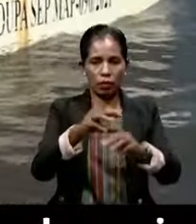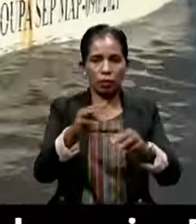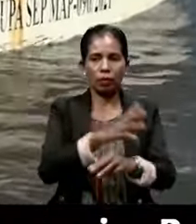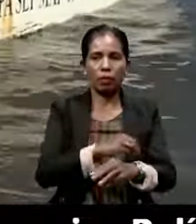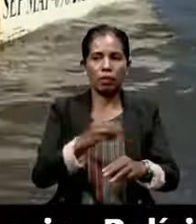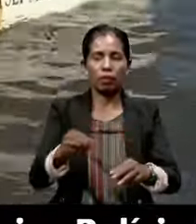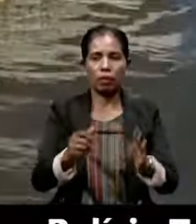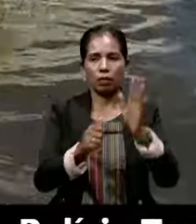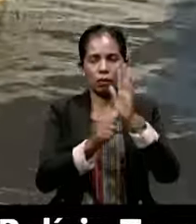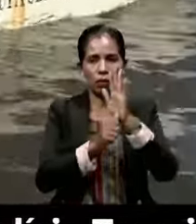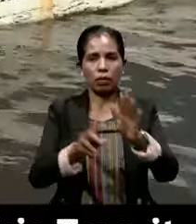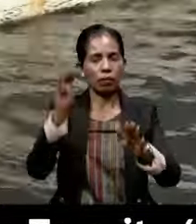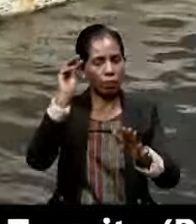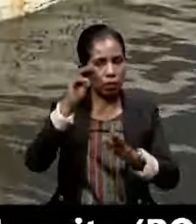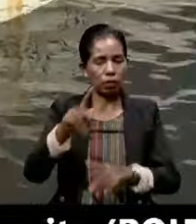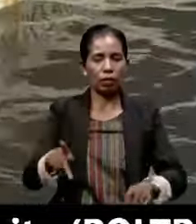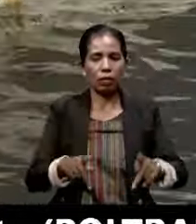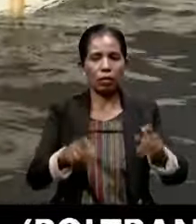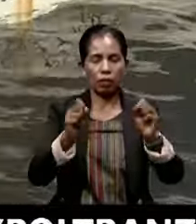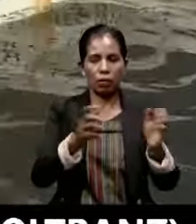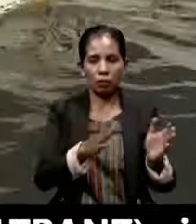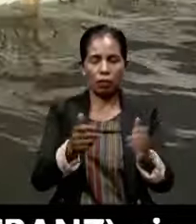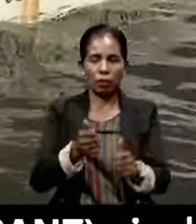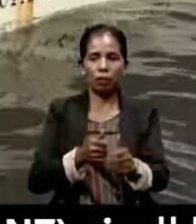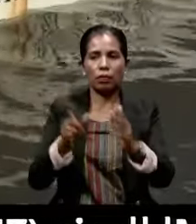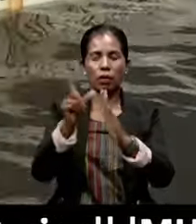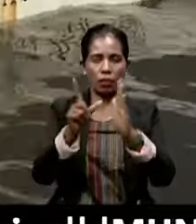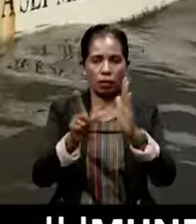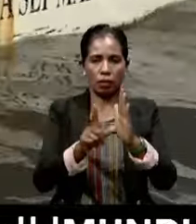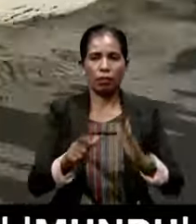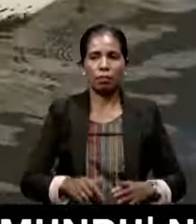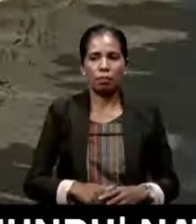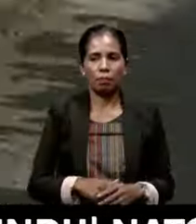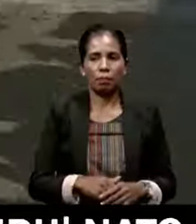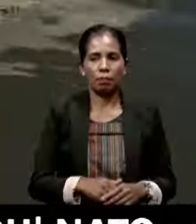o de apresenta para o Ministério Público, no nível de processo a tua lei. João Carlos Tomás Vares Ziemen.